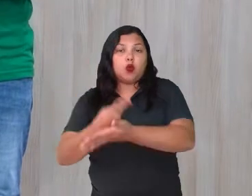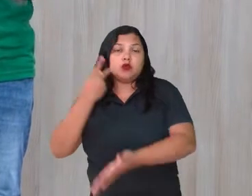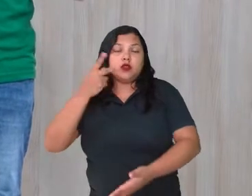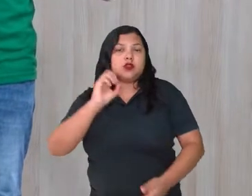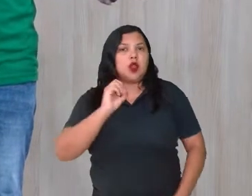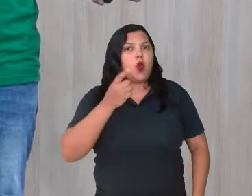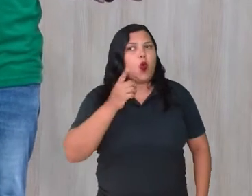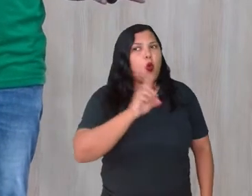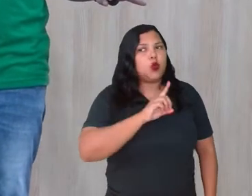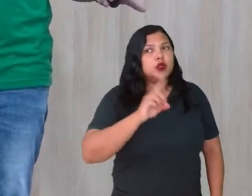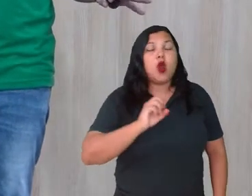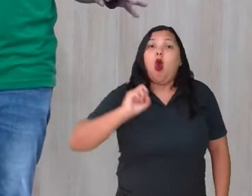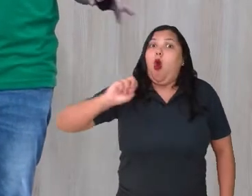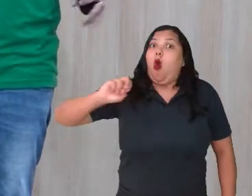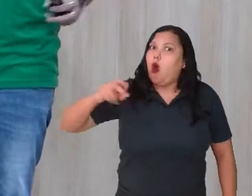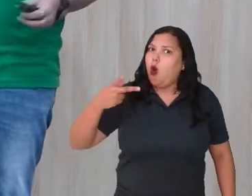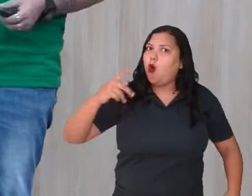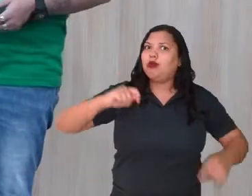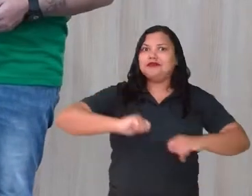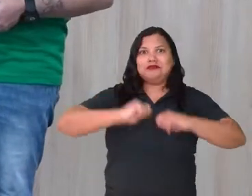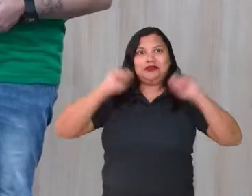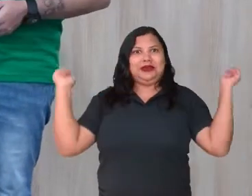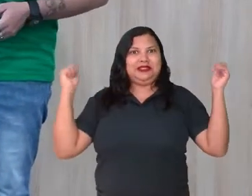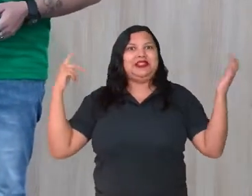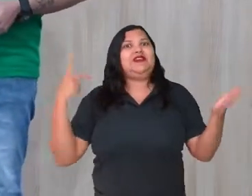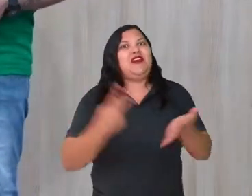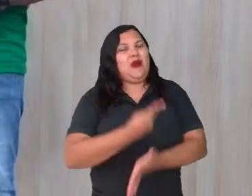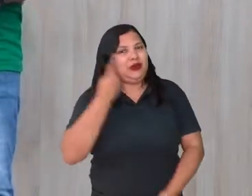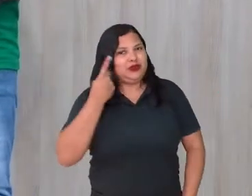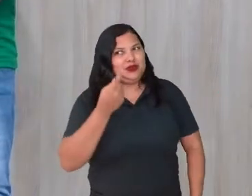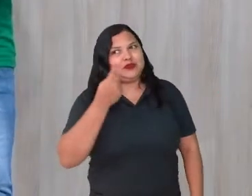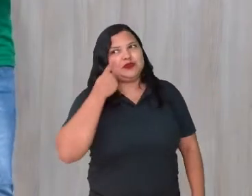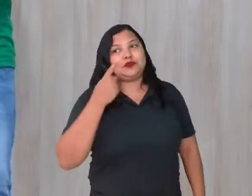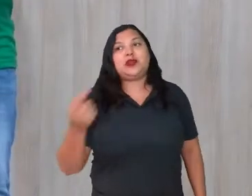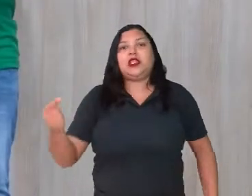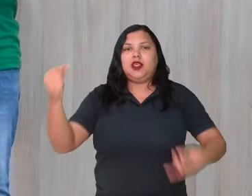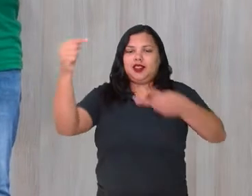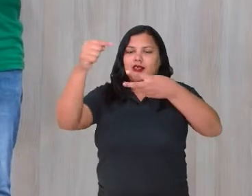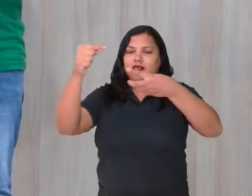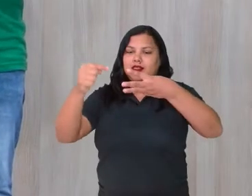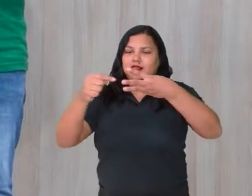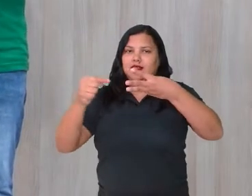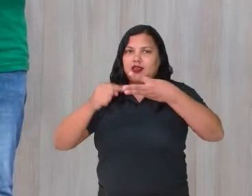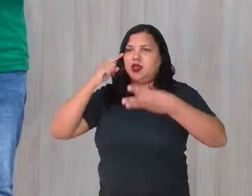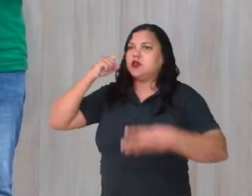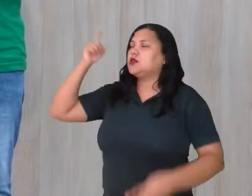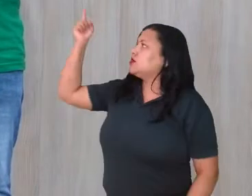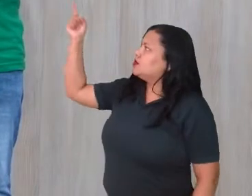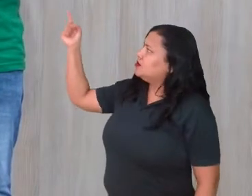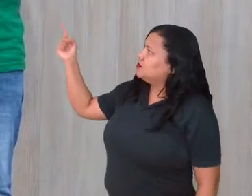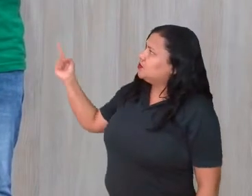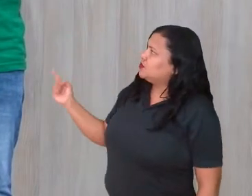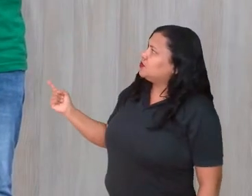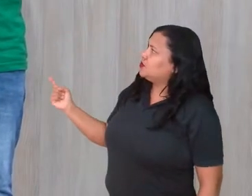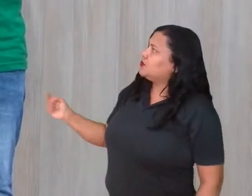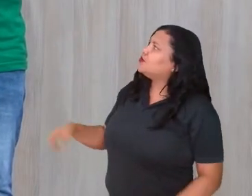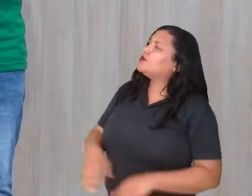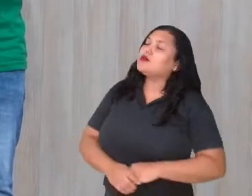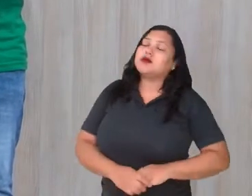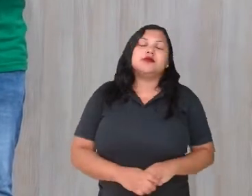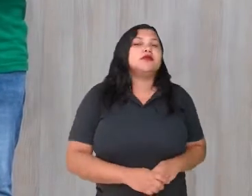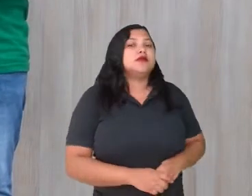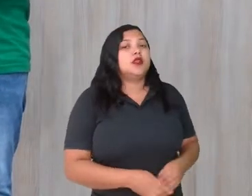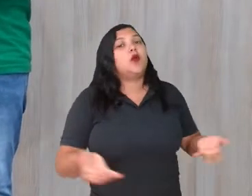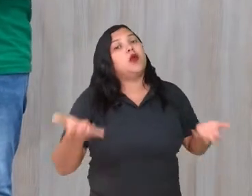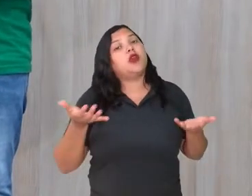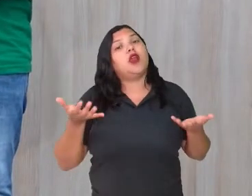que não pode acontecer, tá certo? Então, em cima da previsão do tempo, eu estou tentando meio que justificar essas três